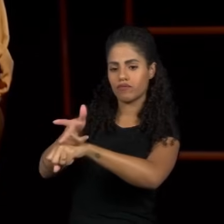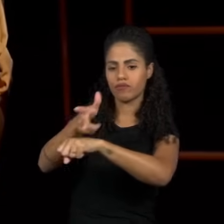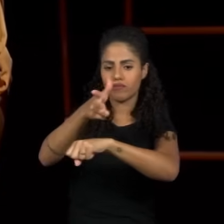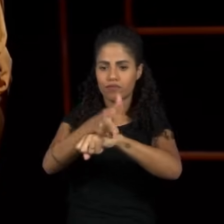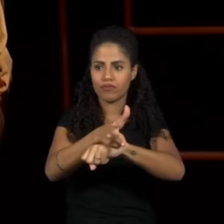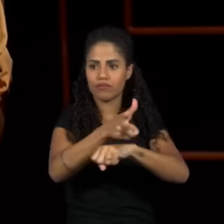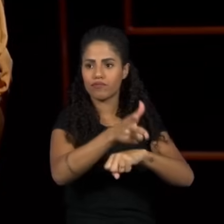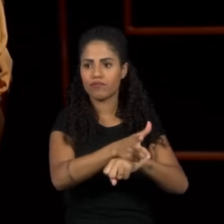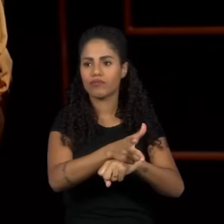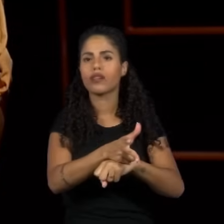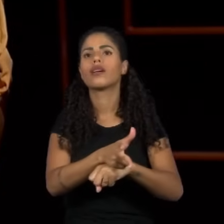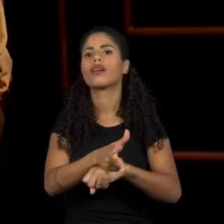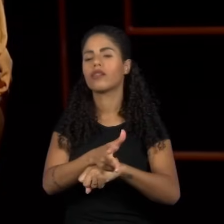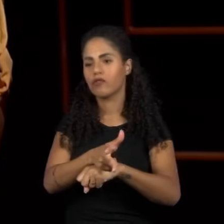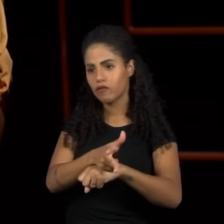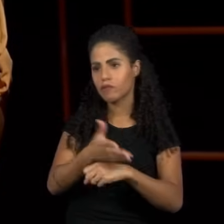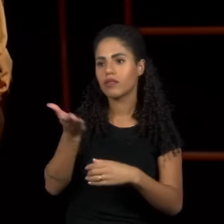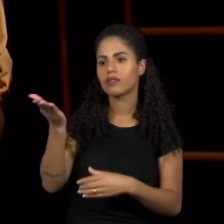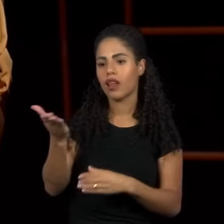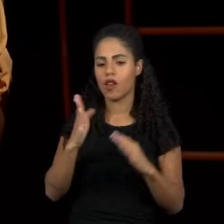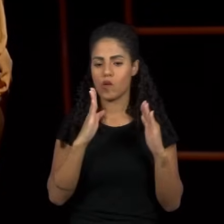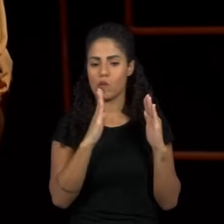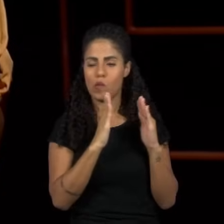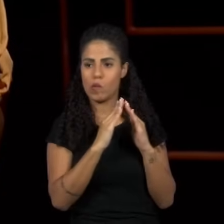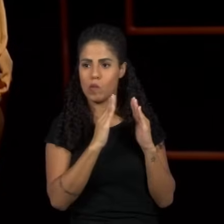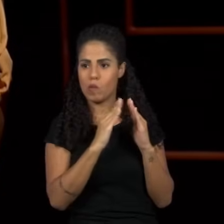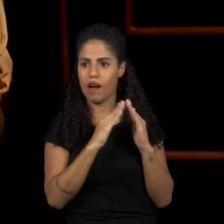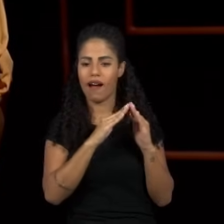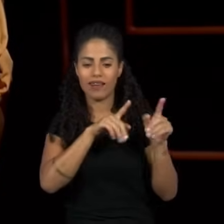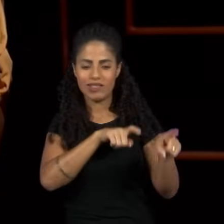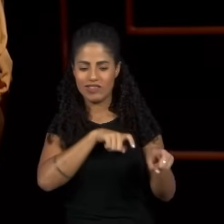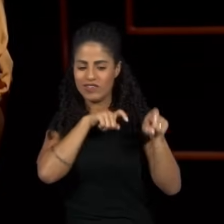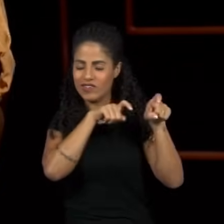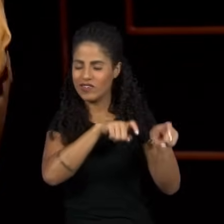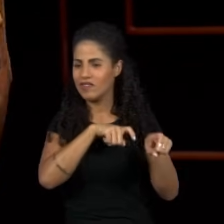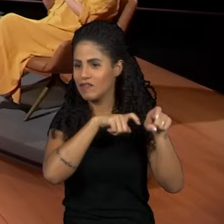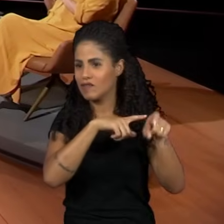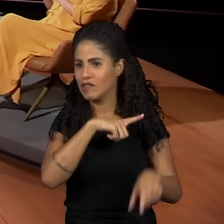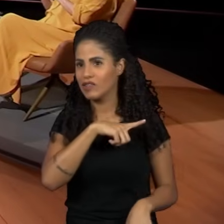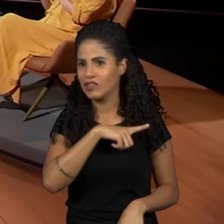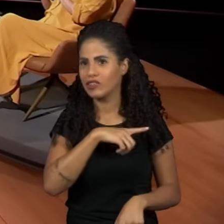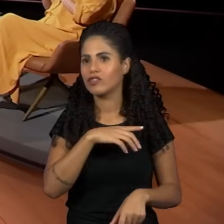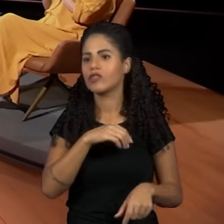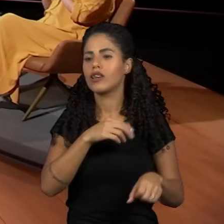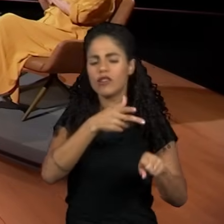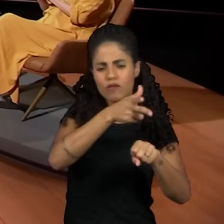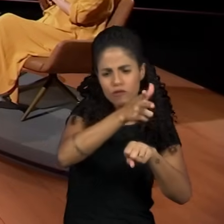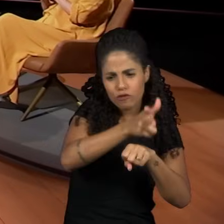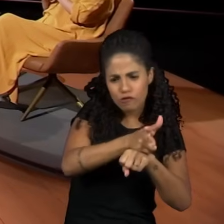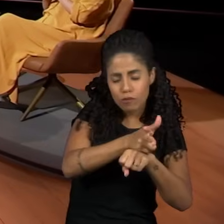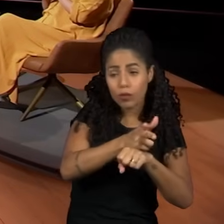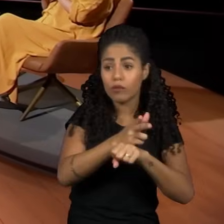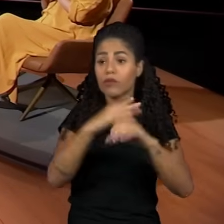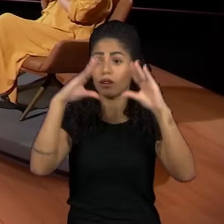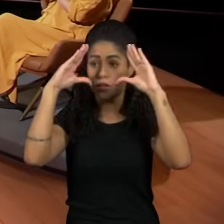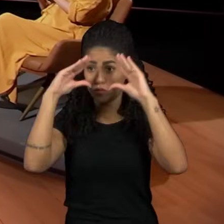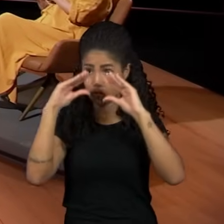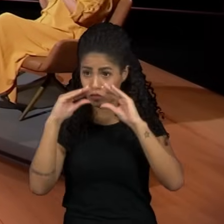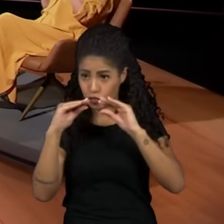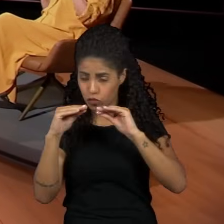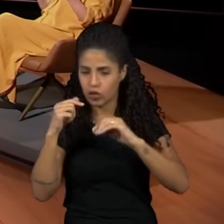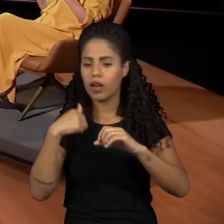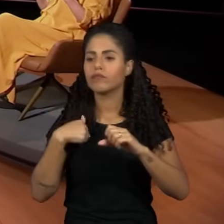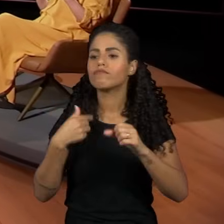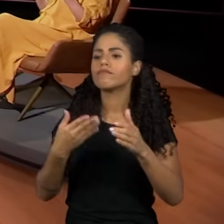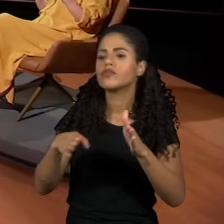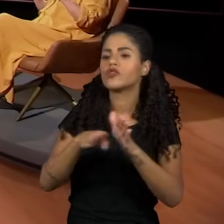filmamos em Petrópolis, numa casa de campo. Filmávamos à noite, eu